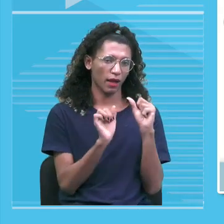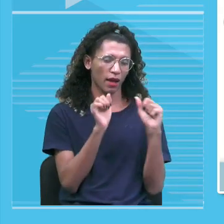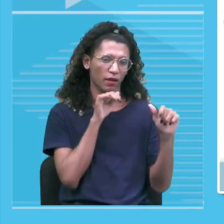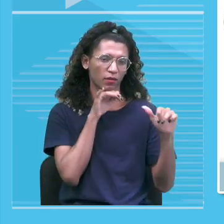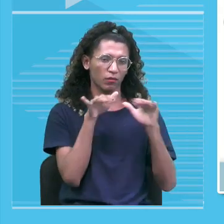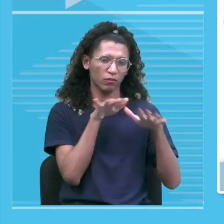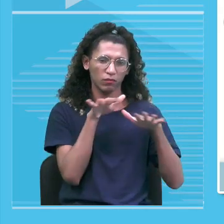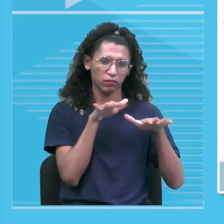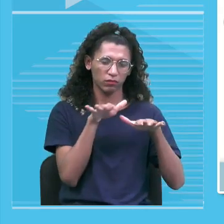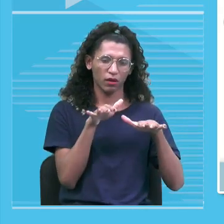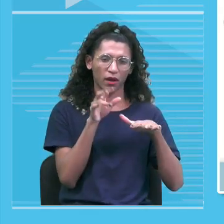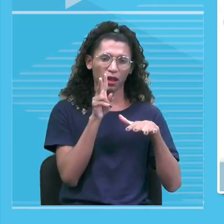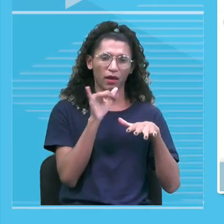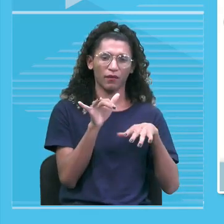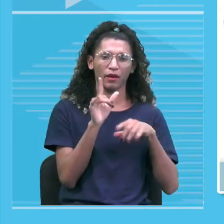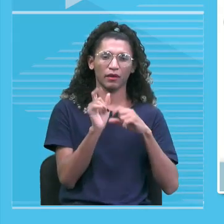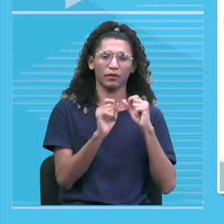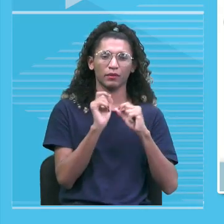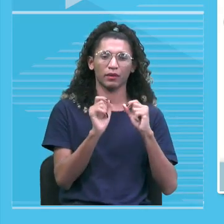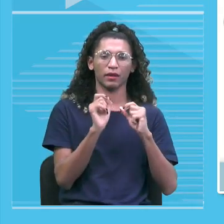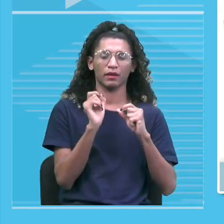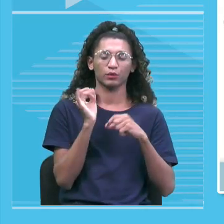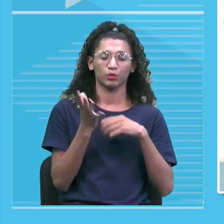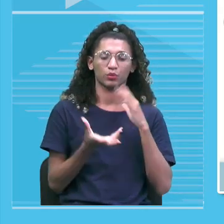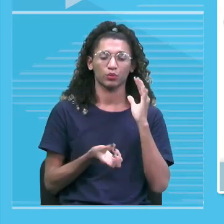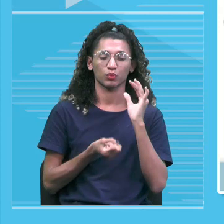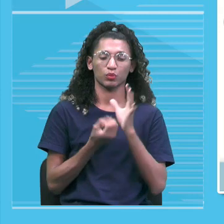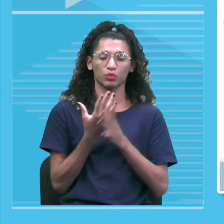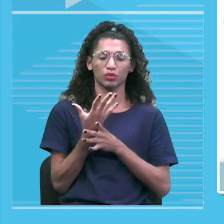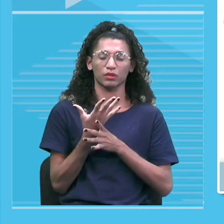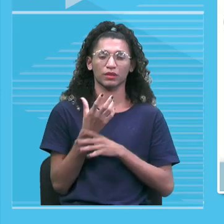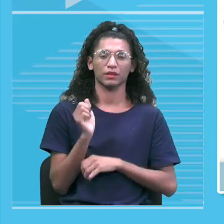eles vão produzir Campos